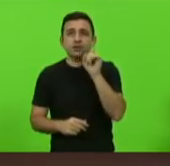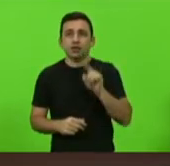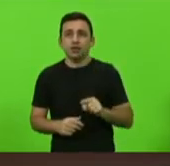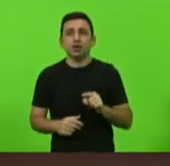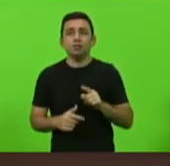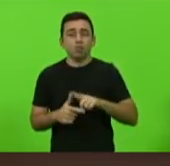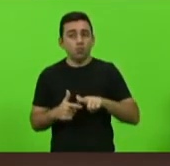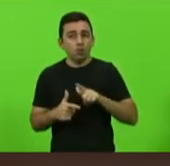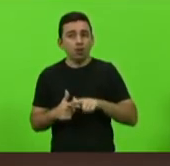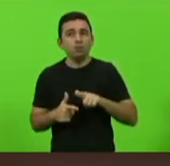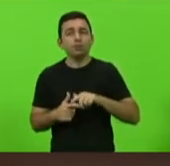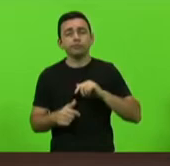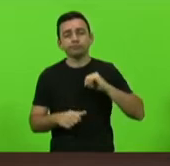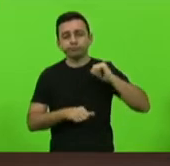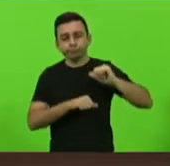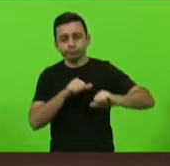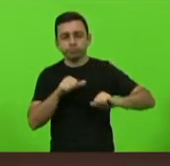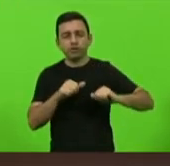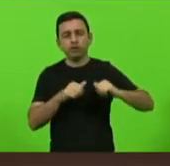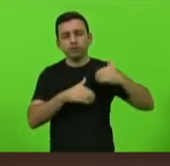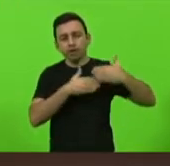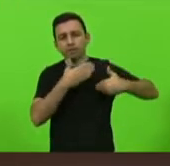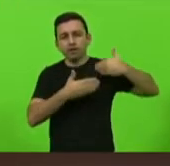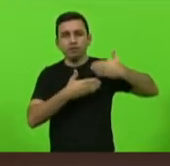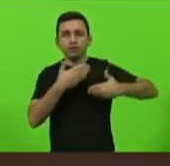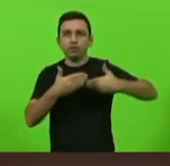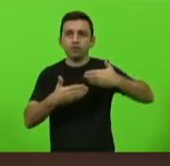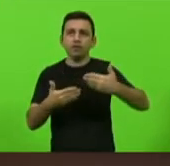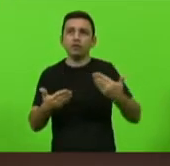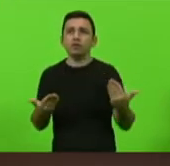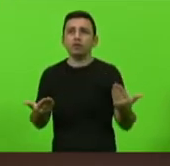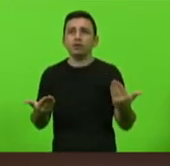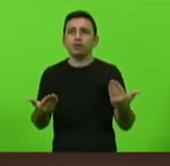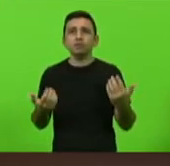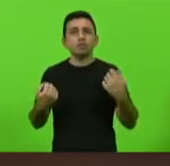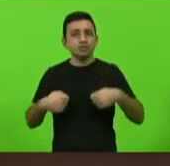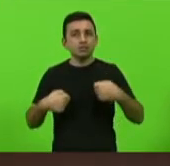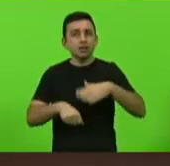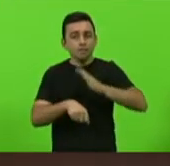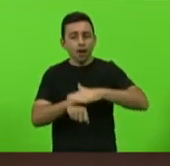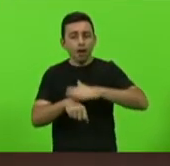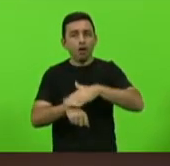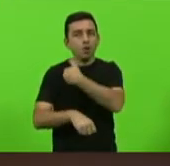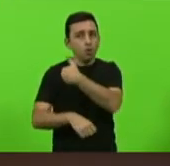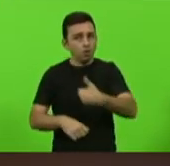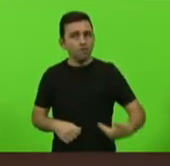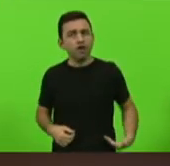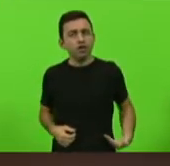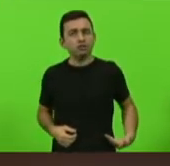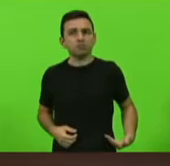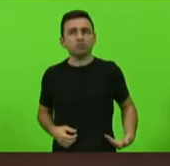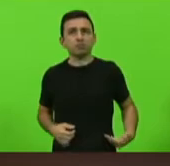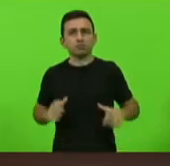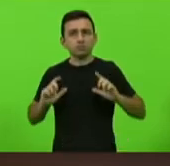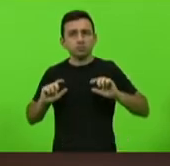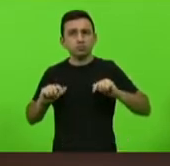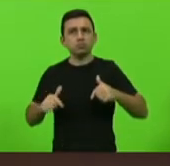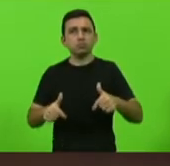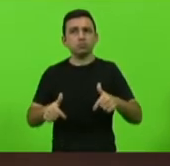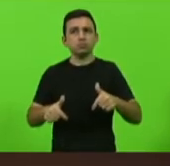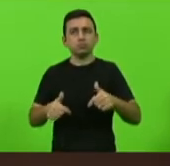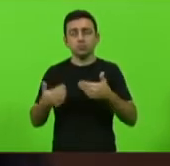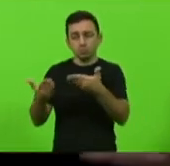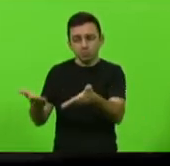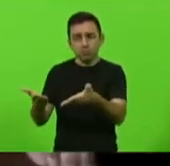cíclico, né? E que é necessário que se tenha uma ação de governo e coloque a disponibilidade do agricultor